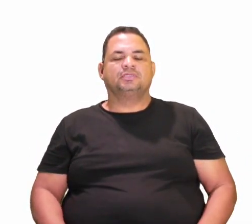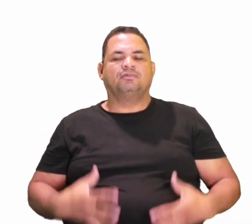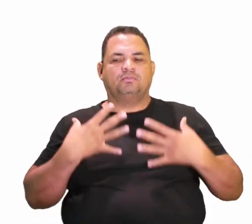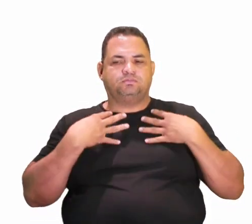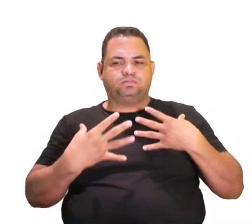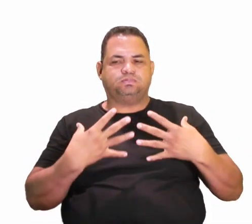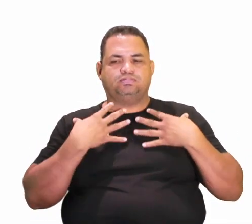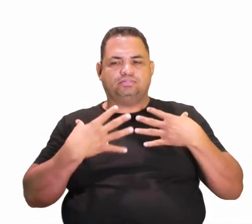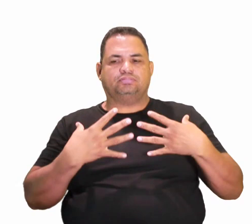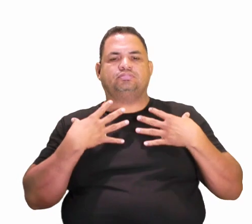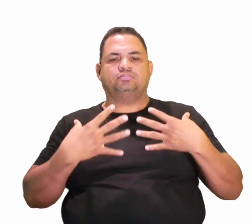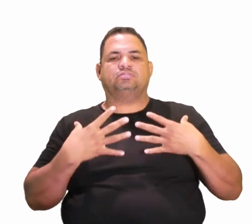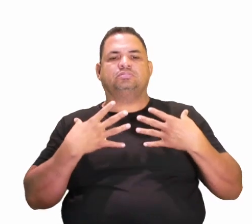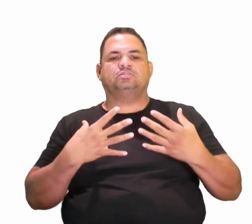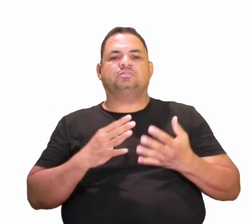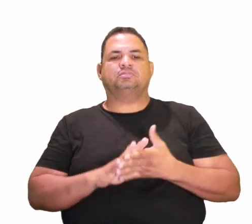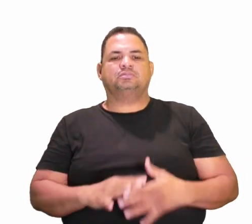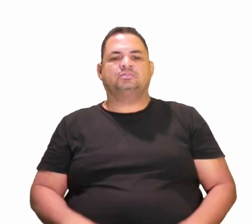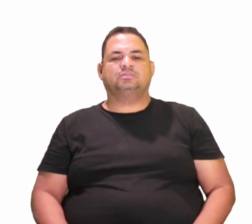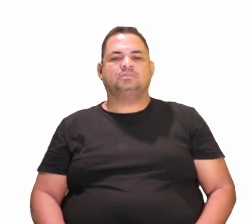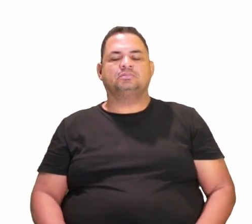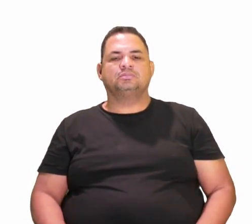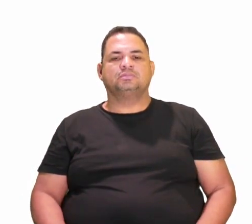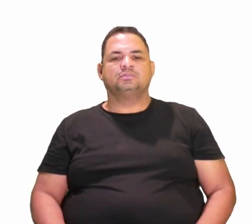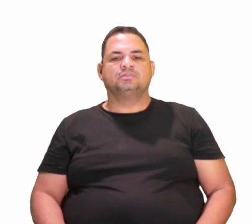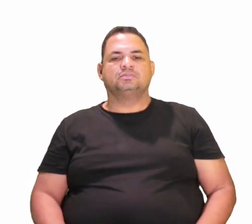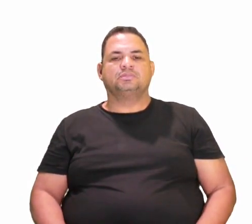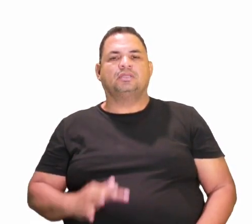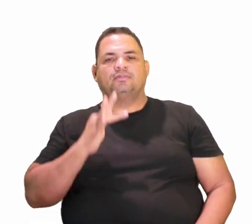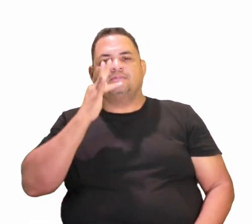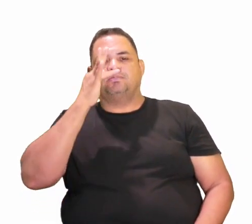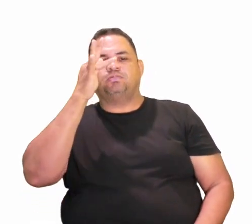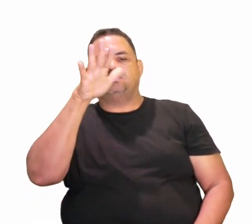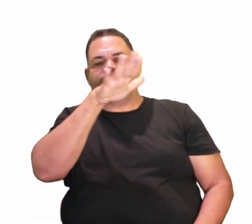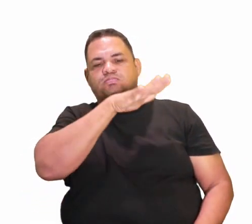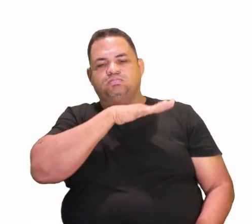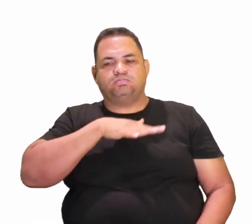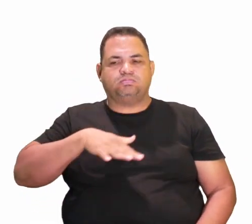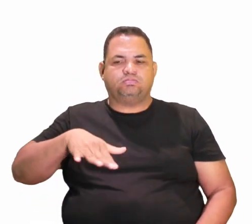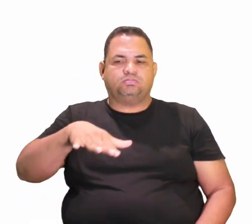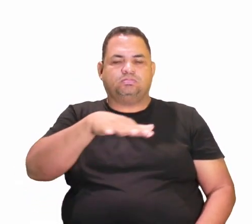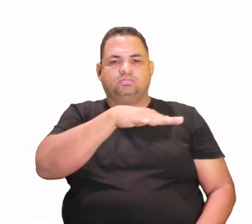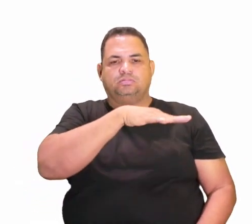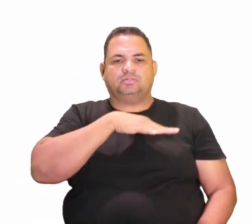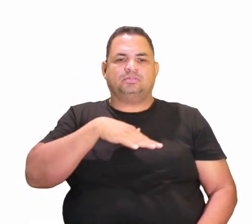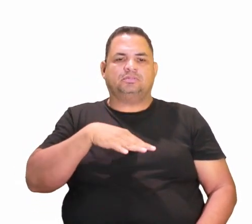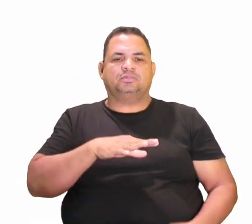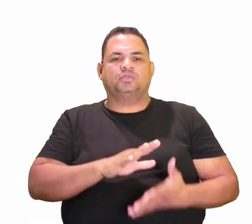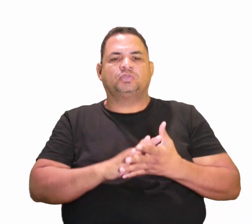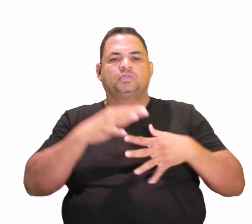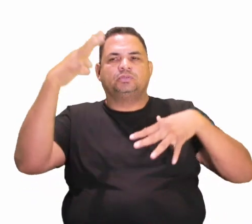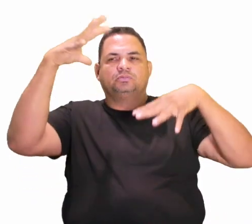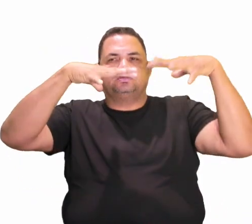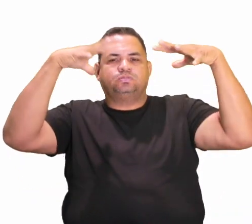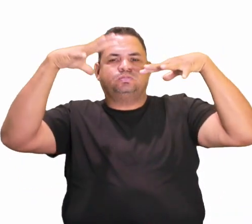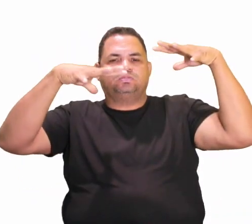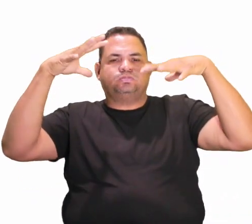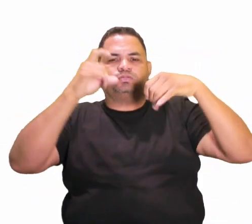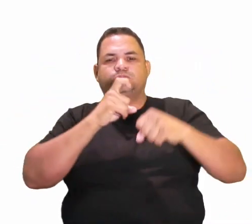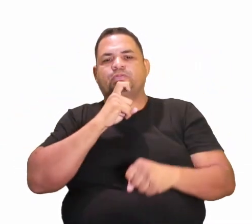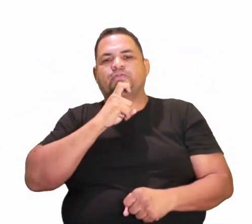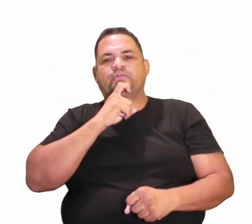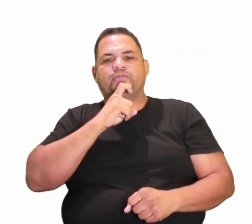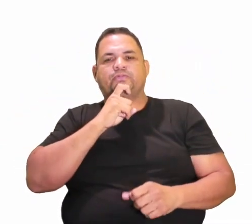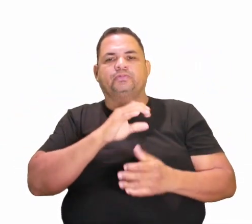no verão. In spring, na primavera. In winter, no inverno.